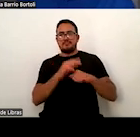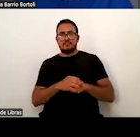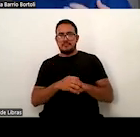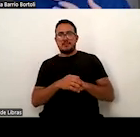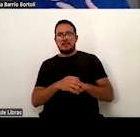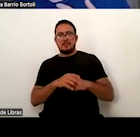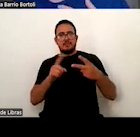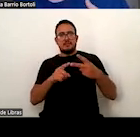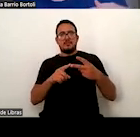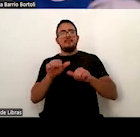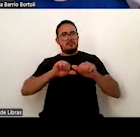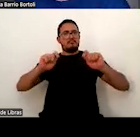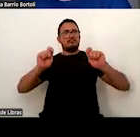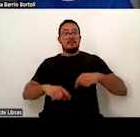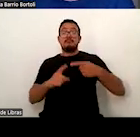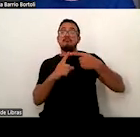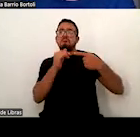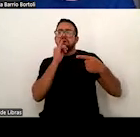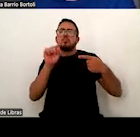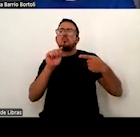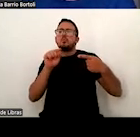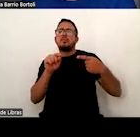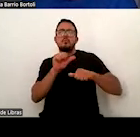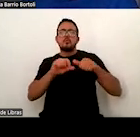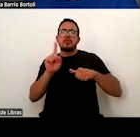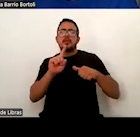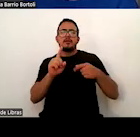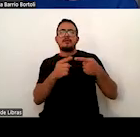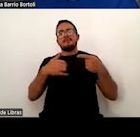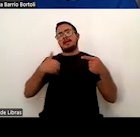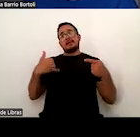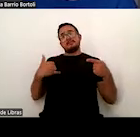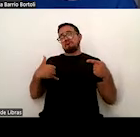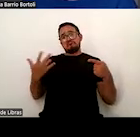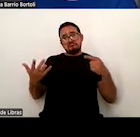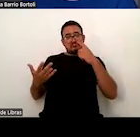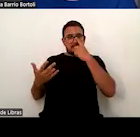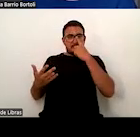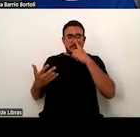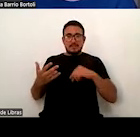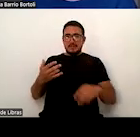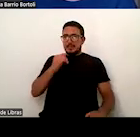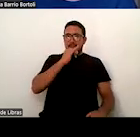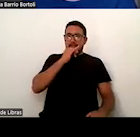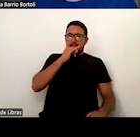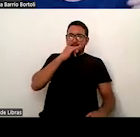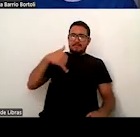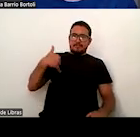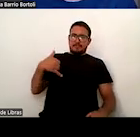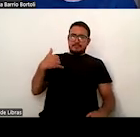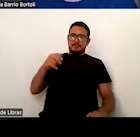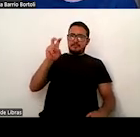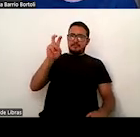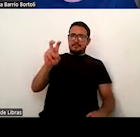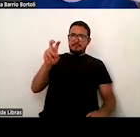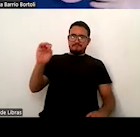se eu tenho mais de 50 anos, que é uma época em que a gente tem uma incidência maior de câncer, eu não posso mudar isso, eu não posso